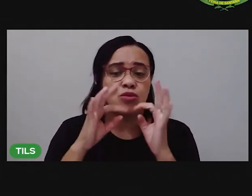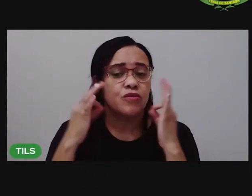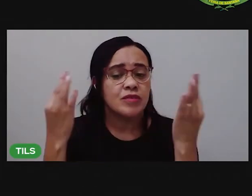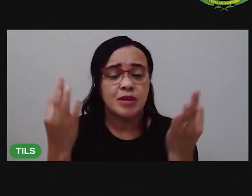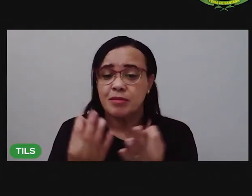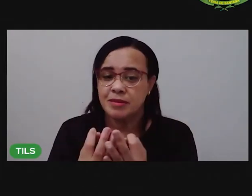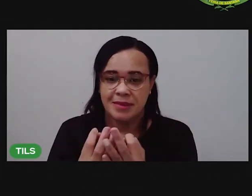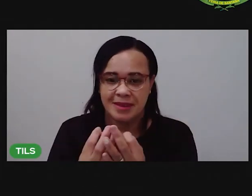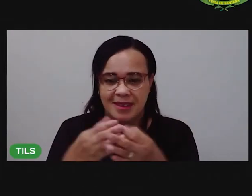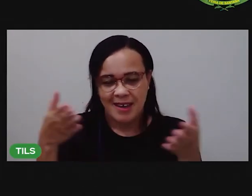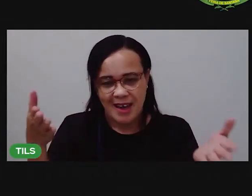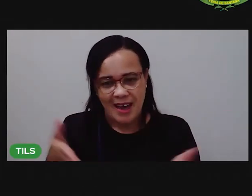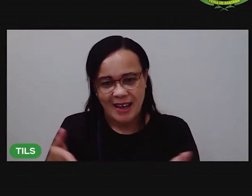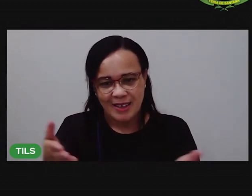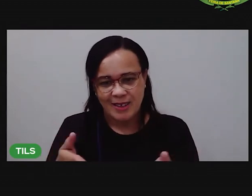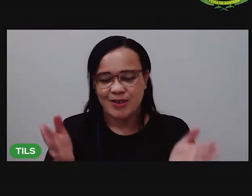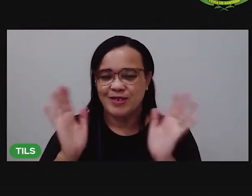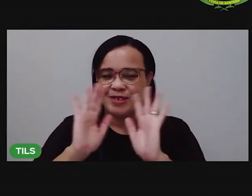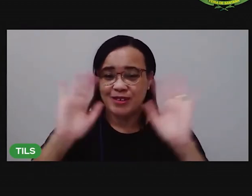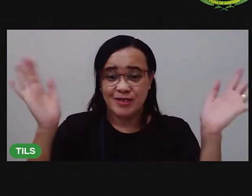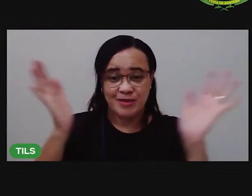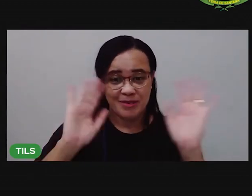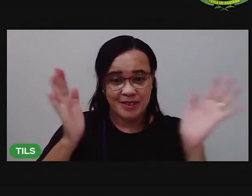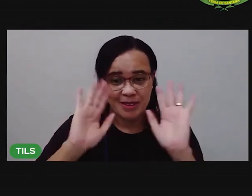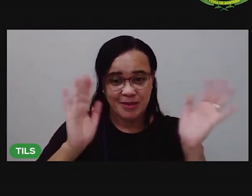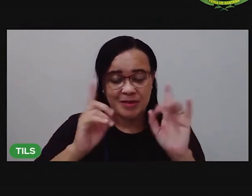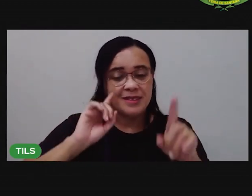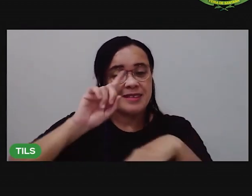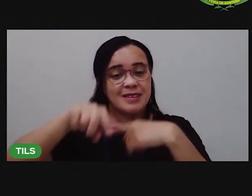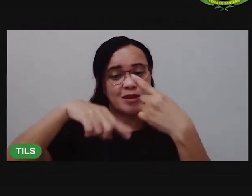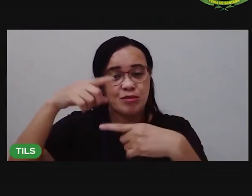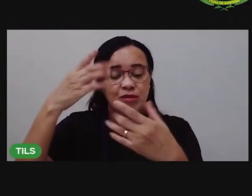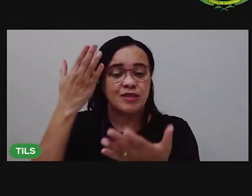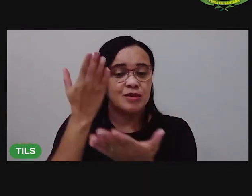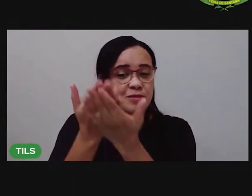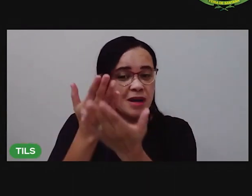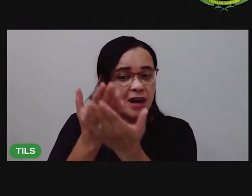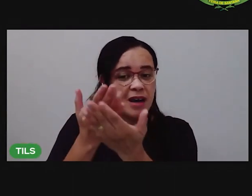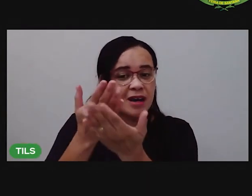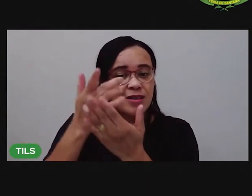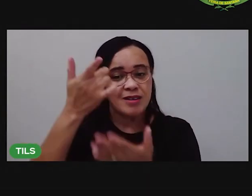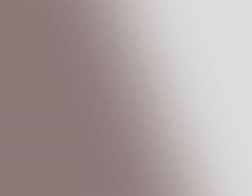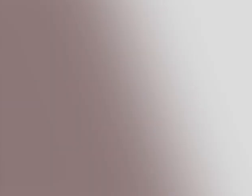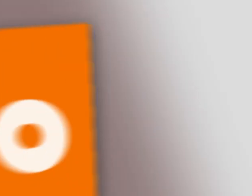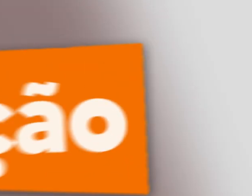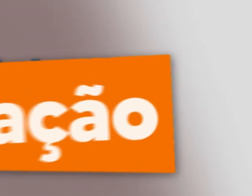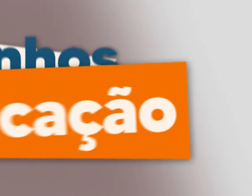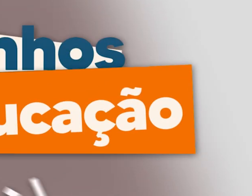se despedir agora, nos vemos só na próxima aula. Beijo grande!